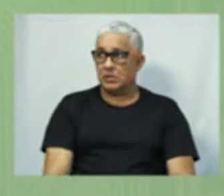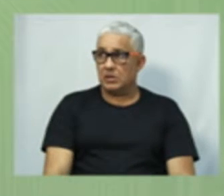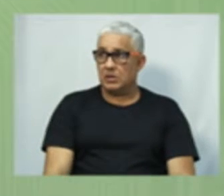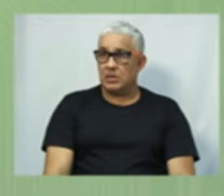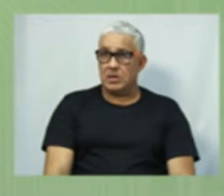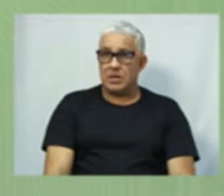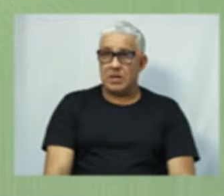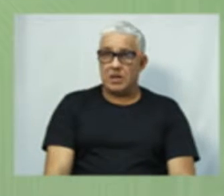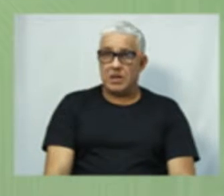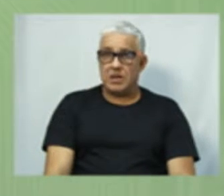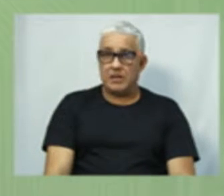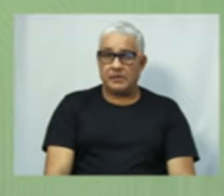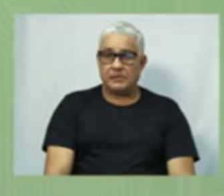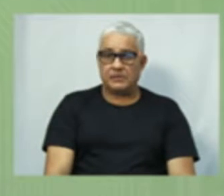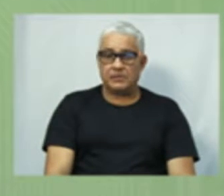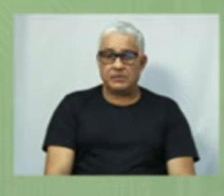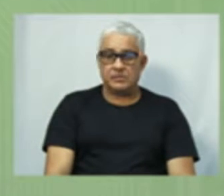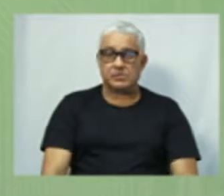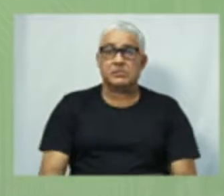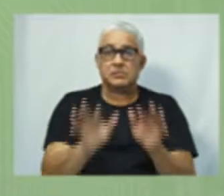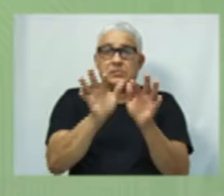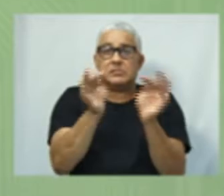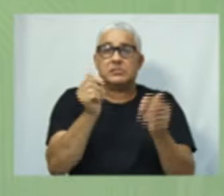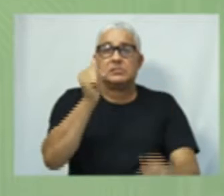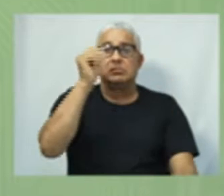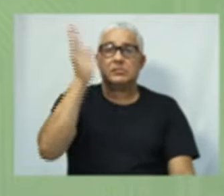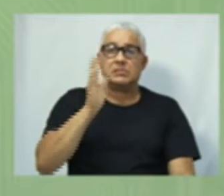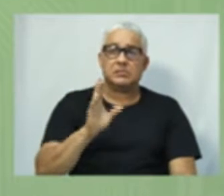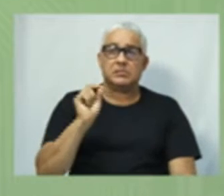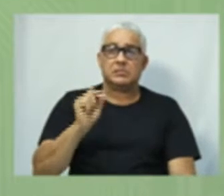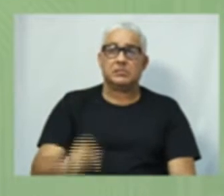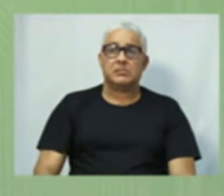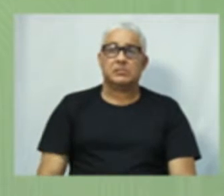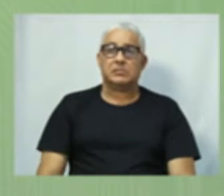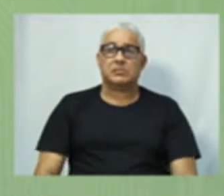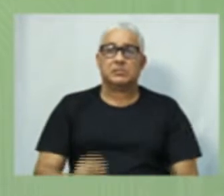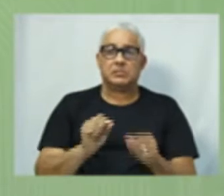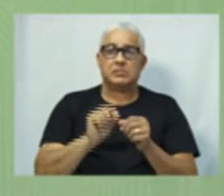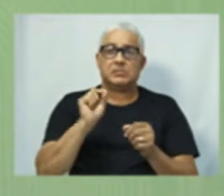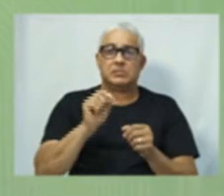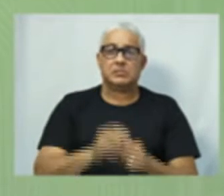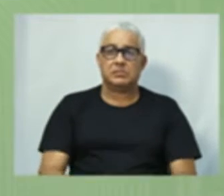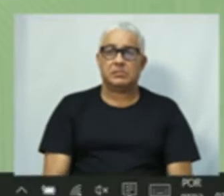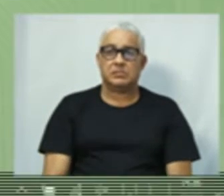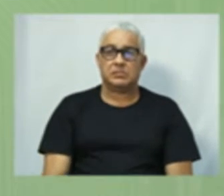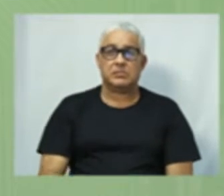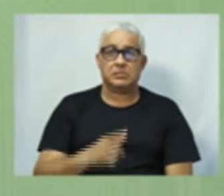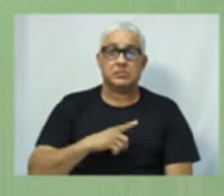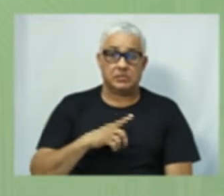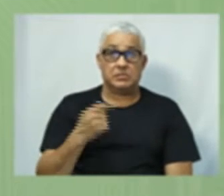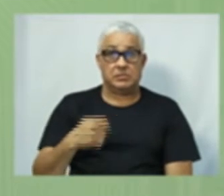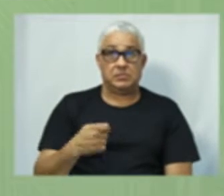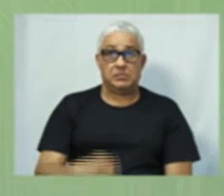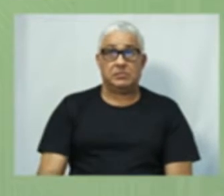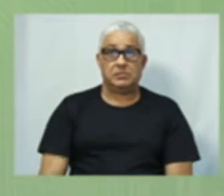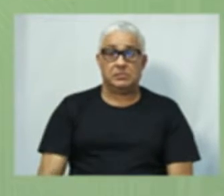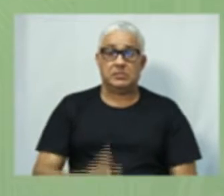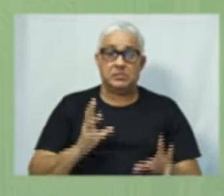é o Simples Nacional. O Simples Nacional, ele vinha fazer o quê? Ele tinha que fazer o